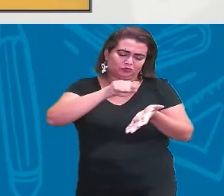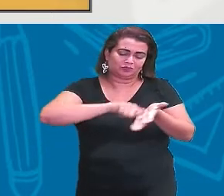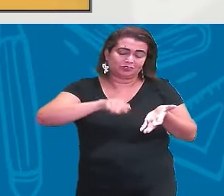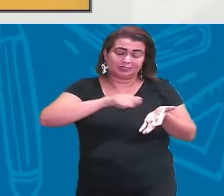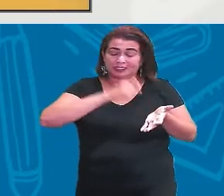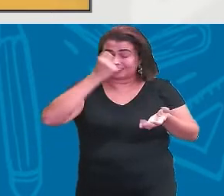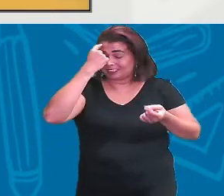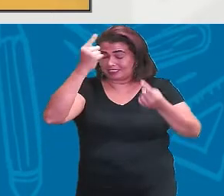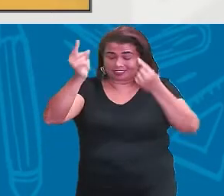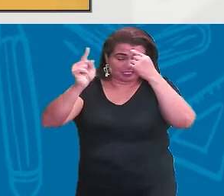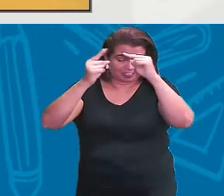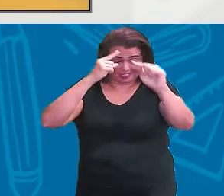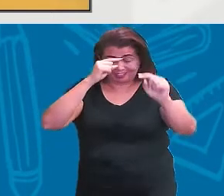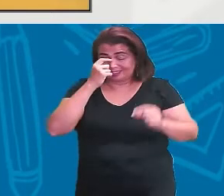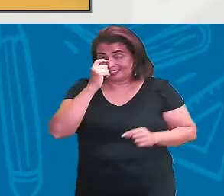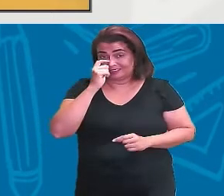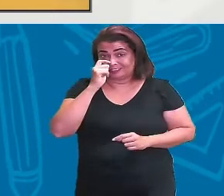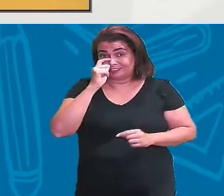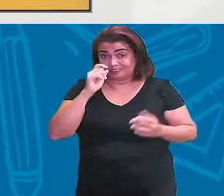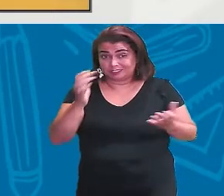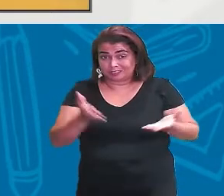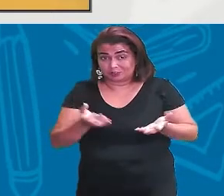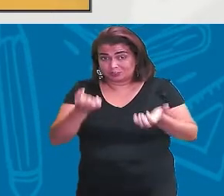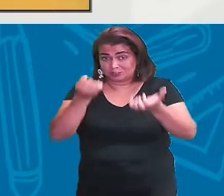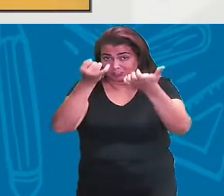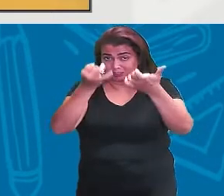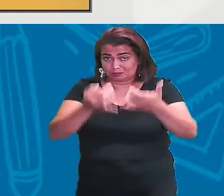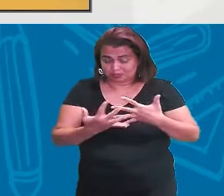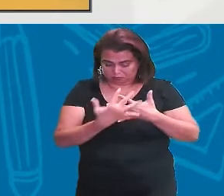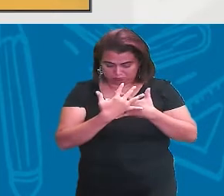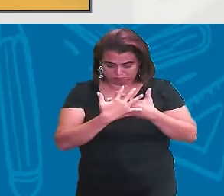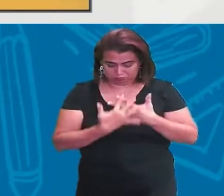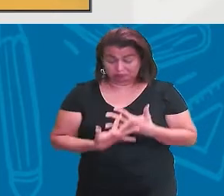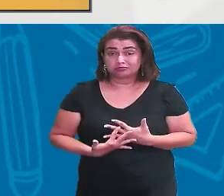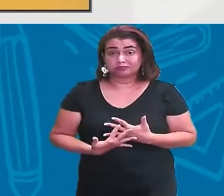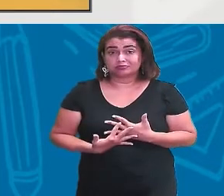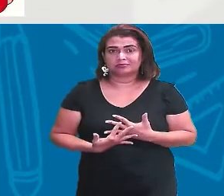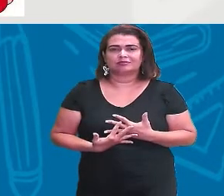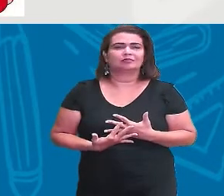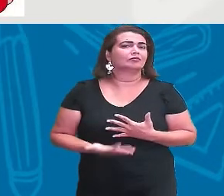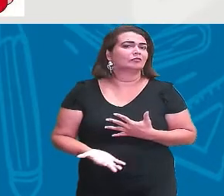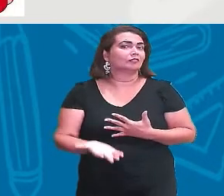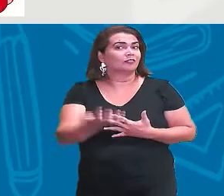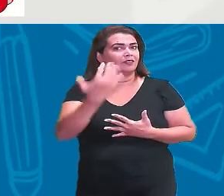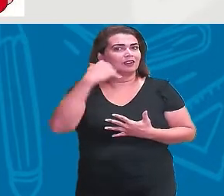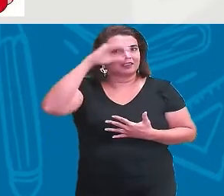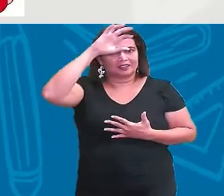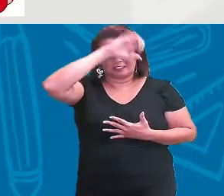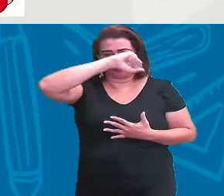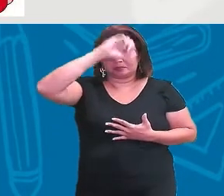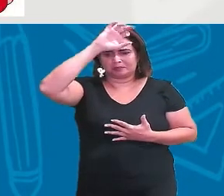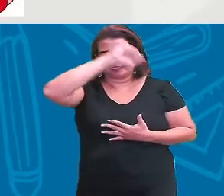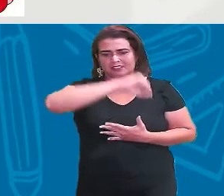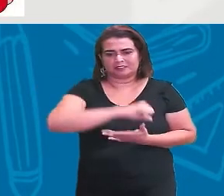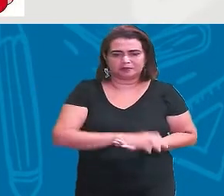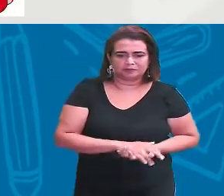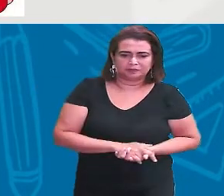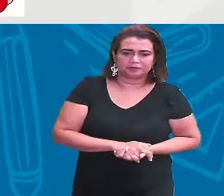Então a história de hoje é sobre esse gato xadrez. Vamos lá para a história? Então vem comigo e preste atenção na